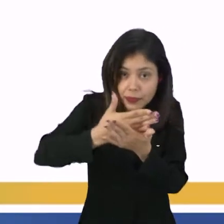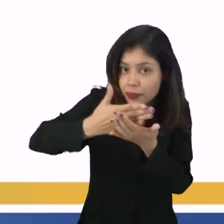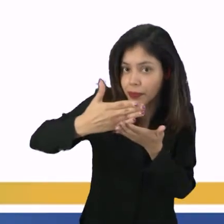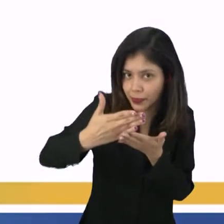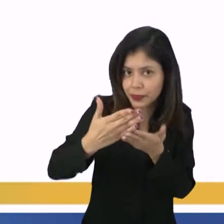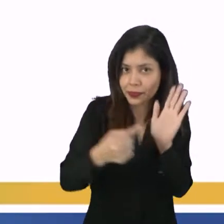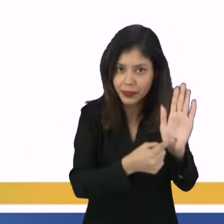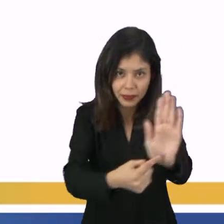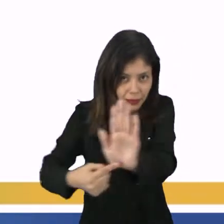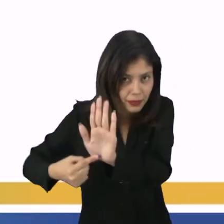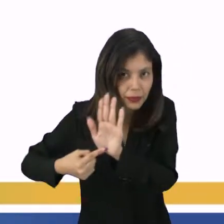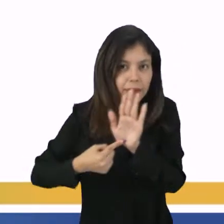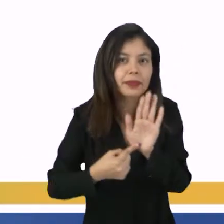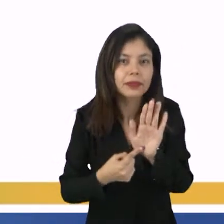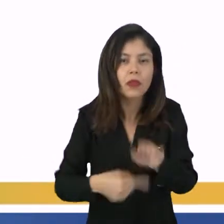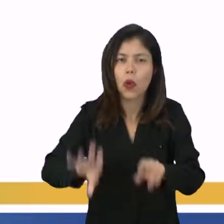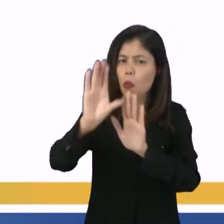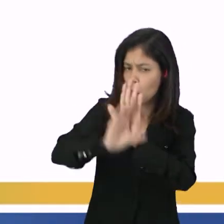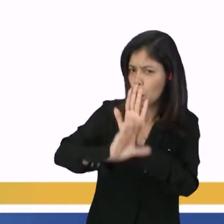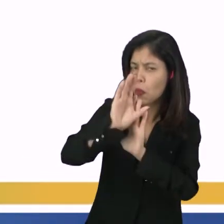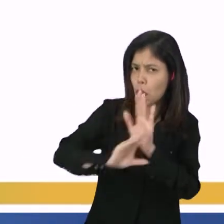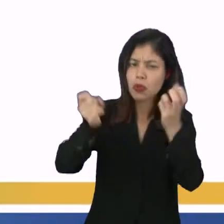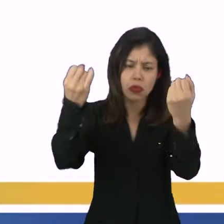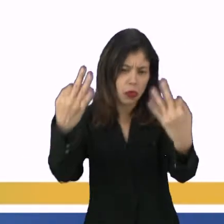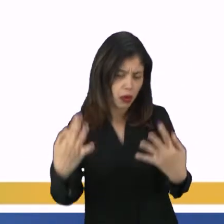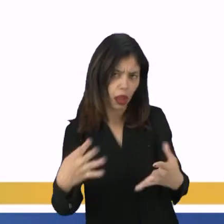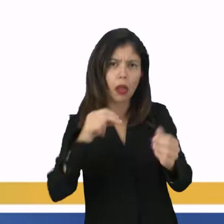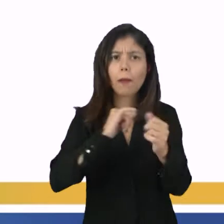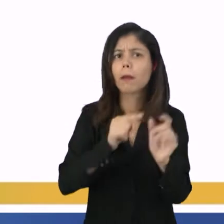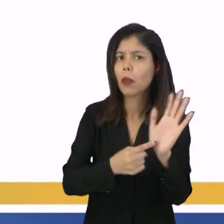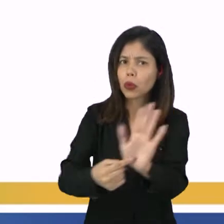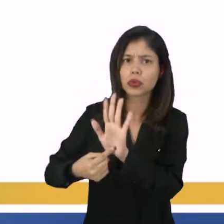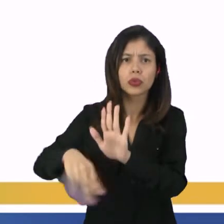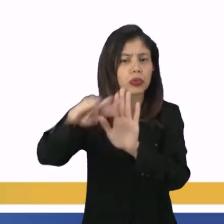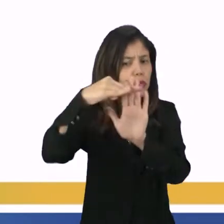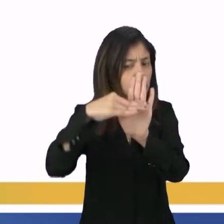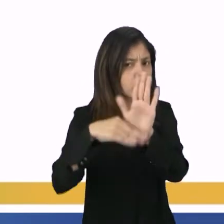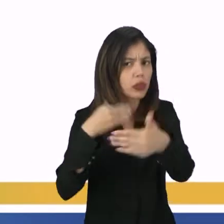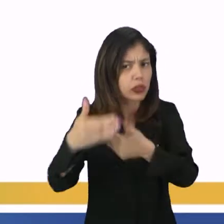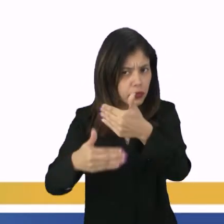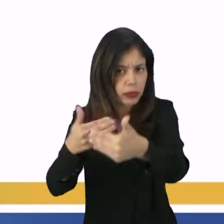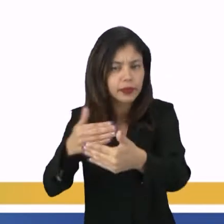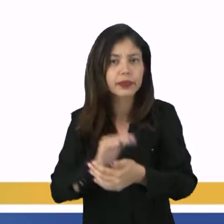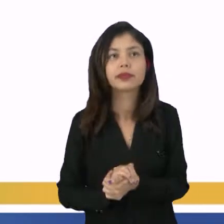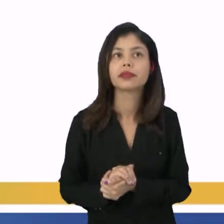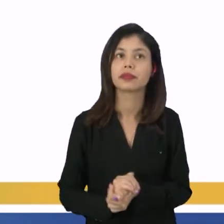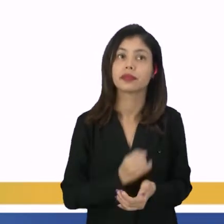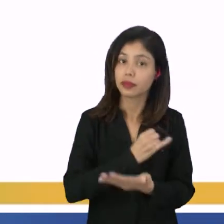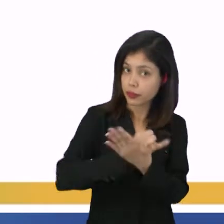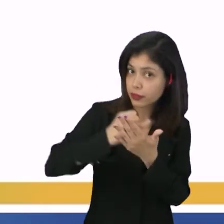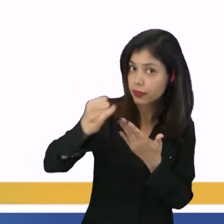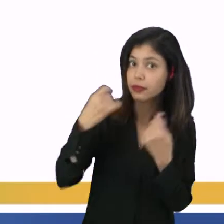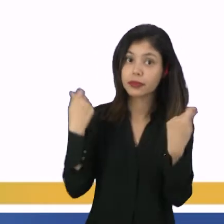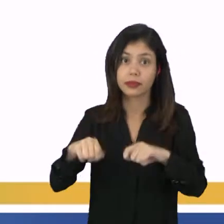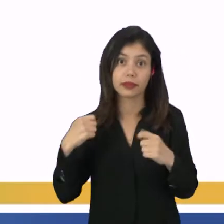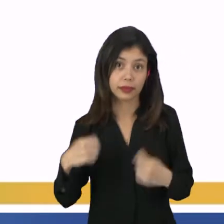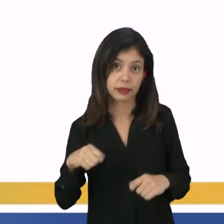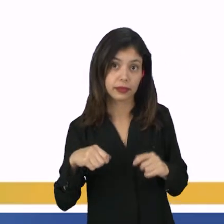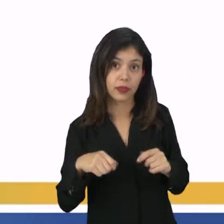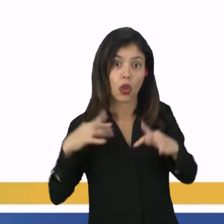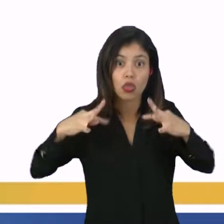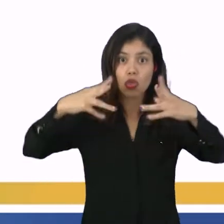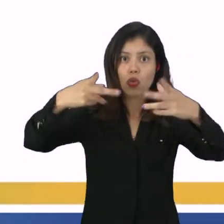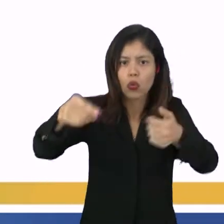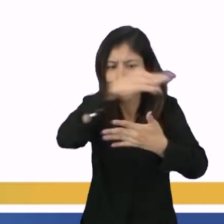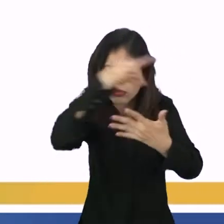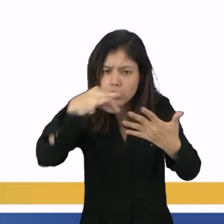início à exposição e apresenta o conteúdo, identificando os tópicos do desenvolvimento. A introdução, ela tem que dar ao ouvinte